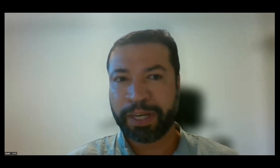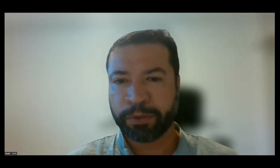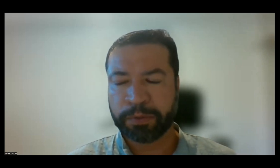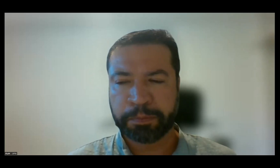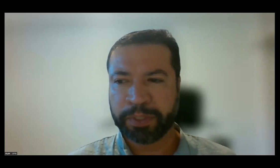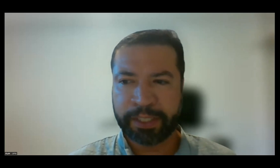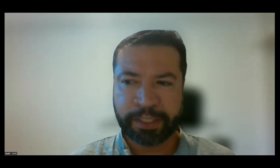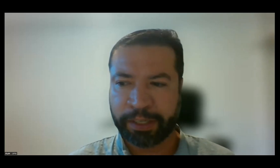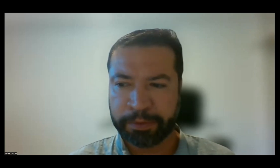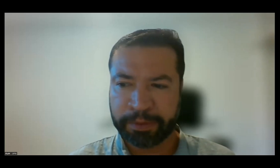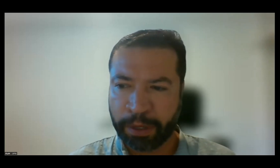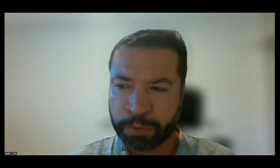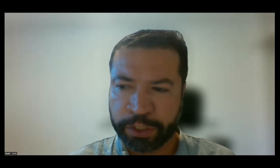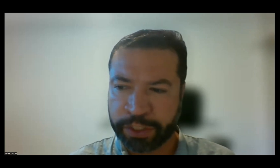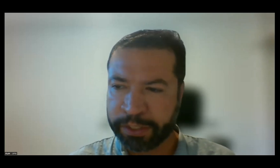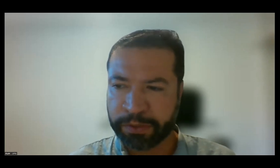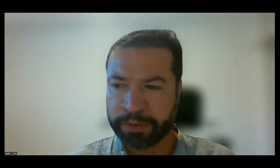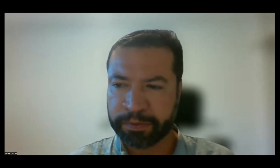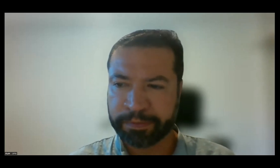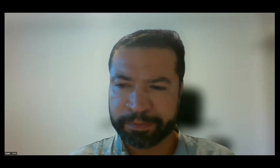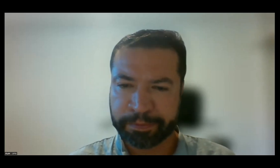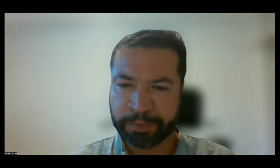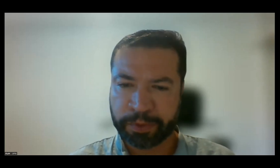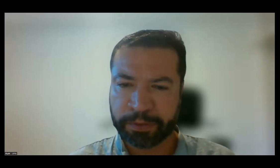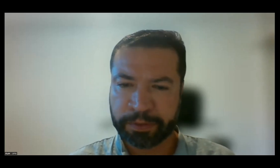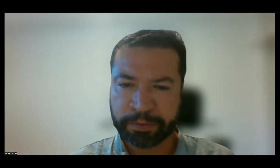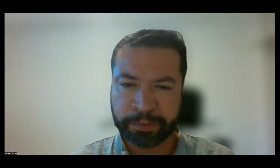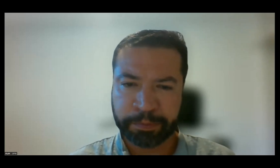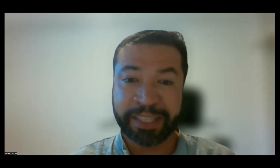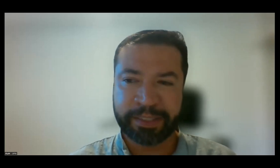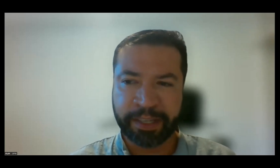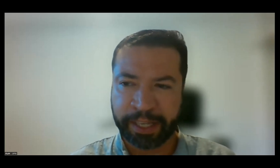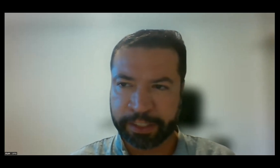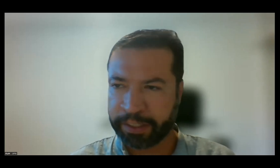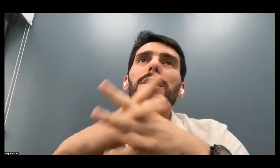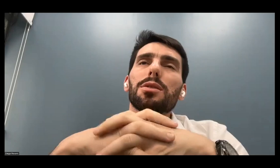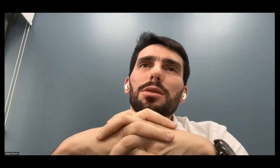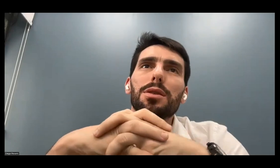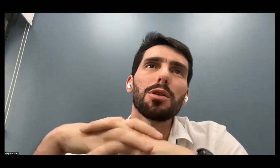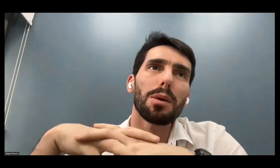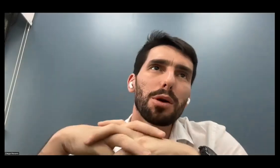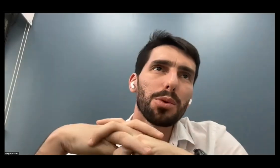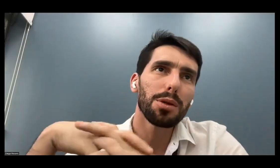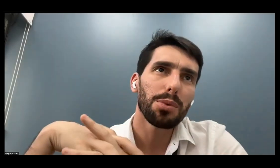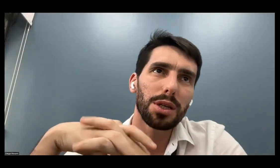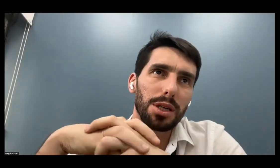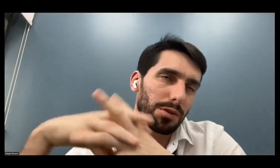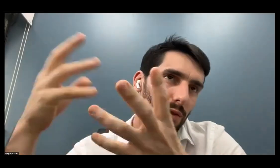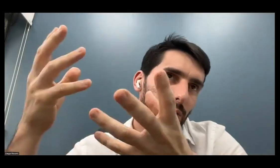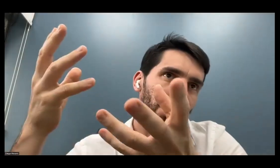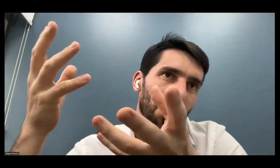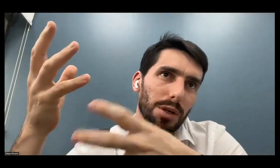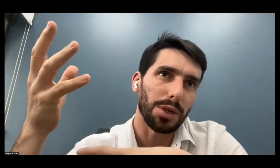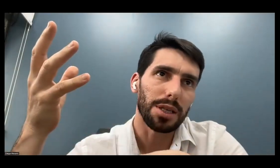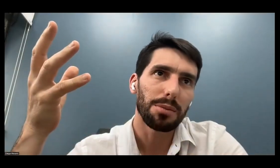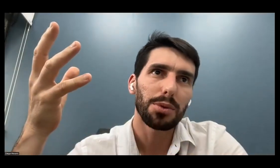o laudo poderia já dar algum indício, ou não? Um parecer. Essas profissionais têm um papel muito